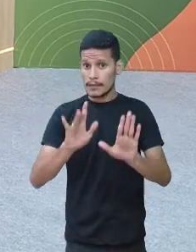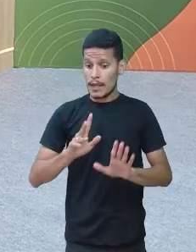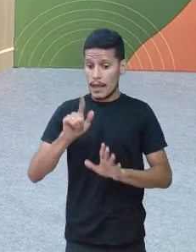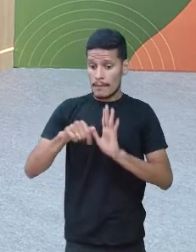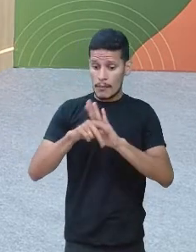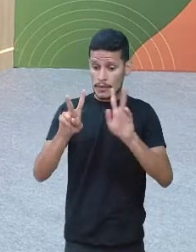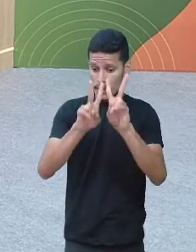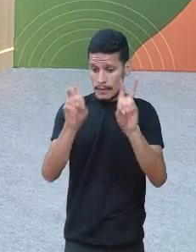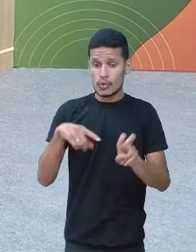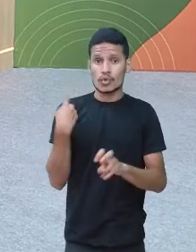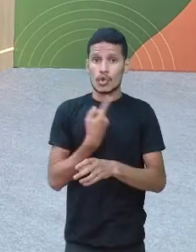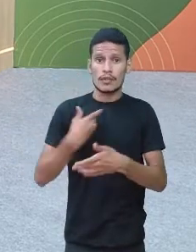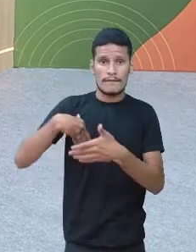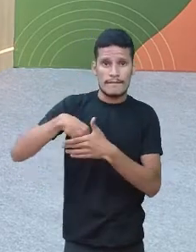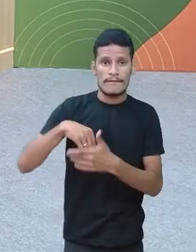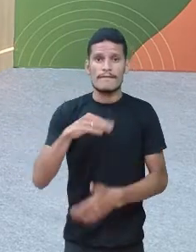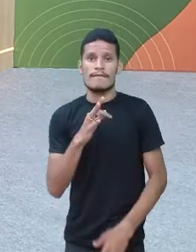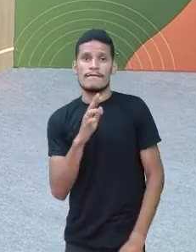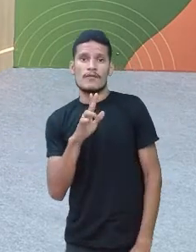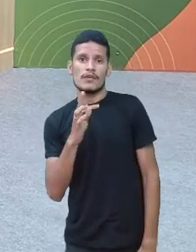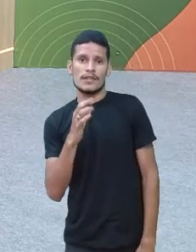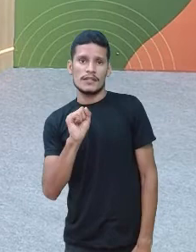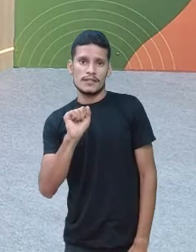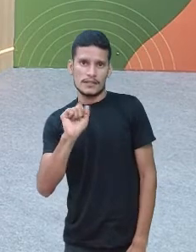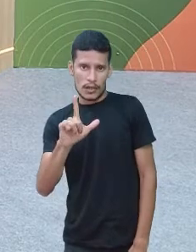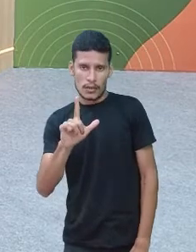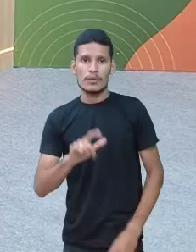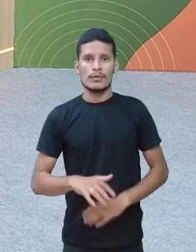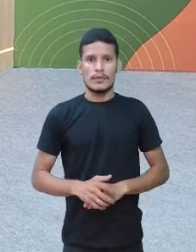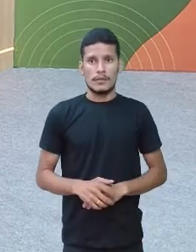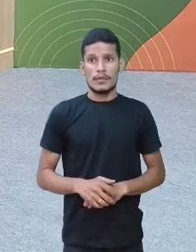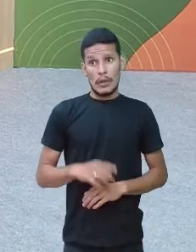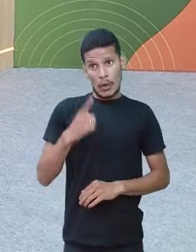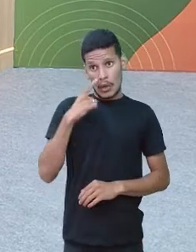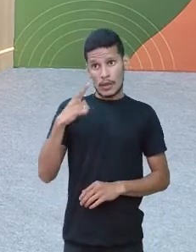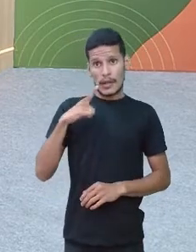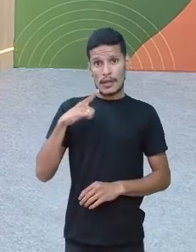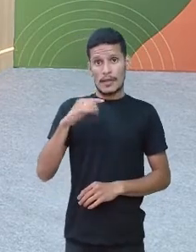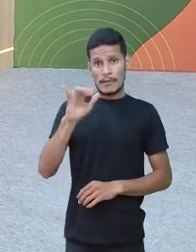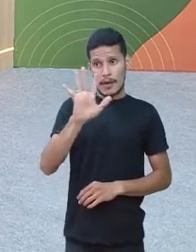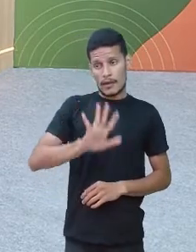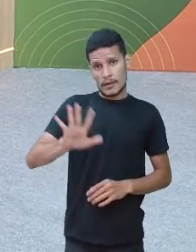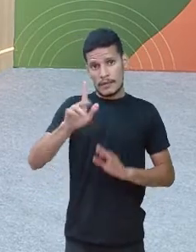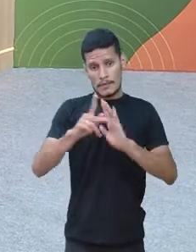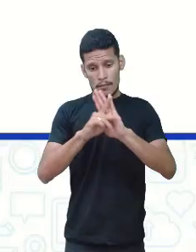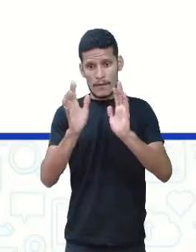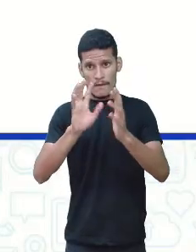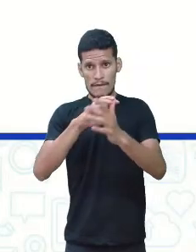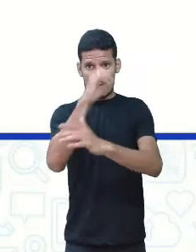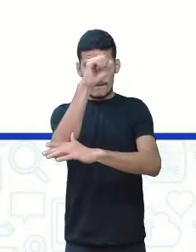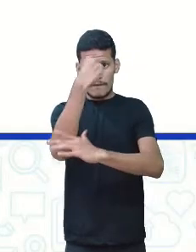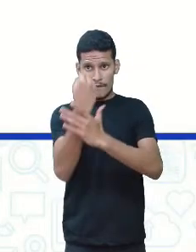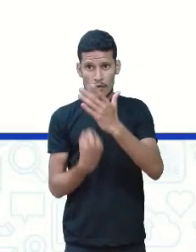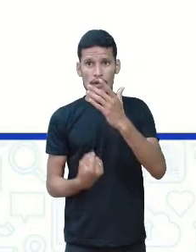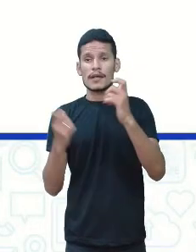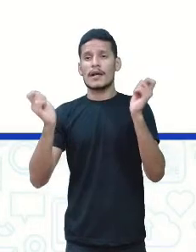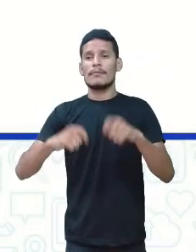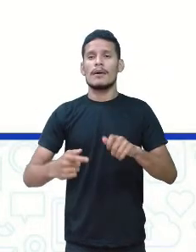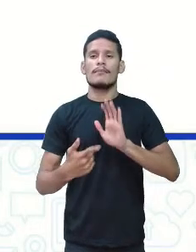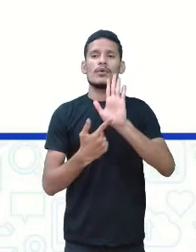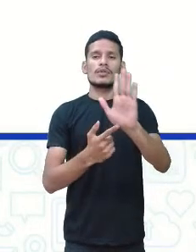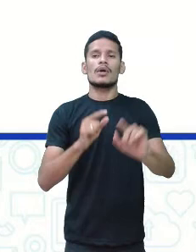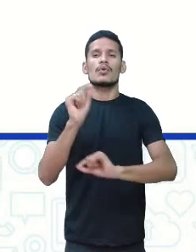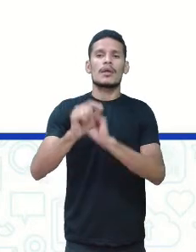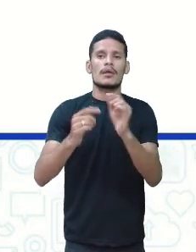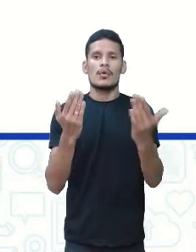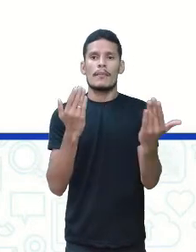para dizer que a gente vai jogar futsal. Certo? Eu botei uma imagem de vôlei justamente para fazer essa analogia, né? Podem ver